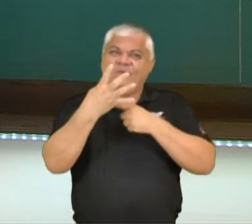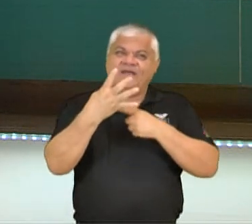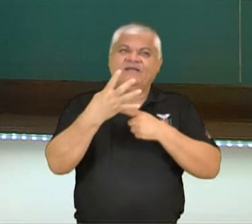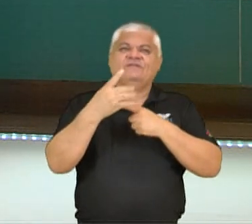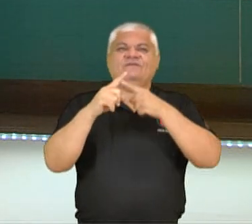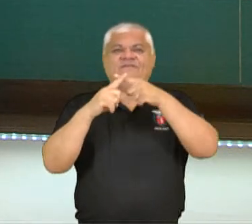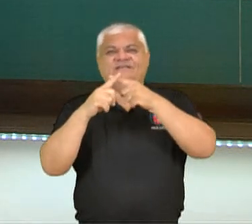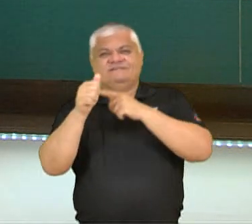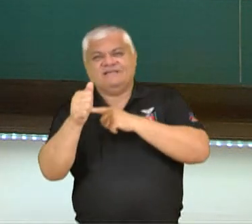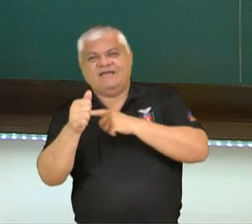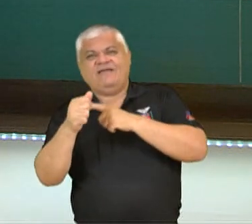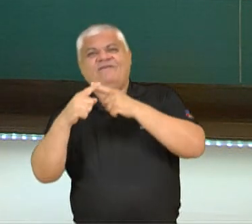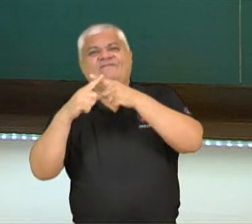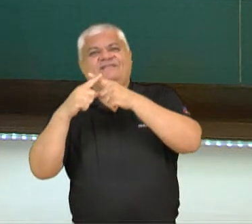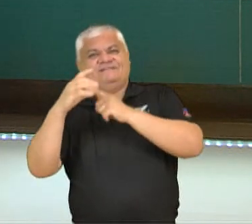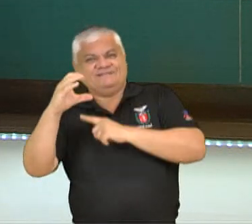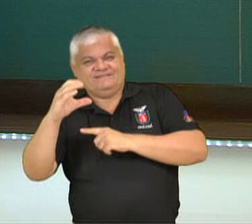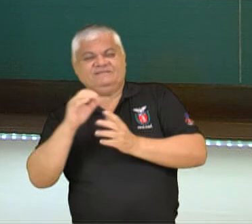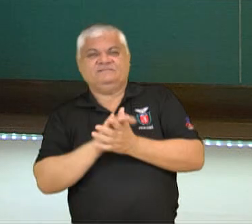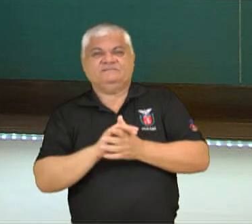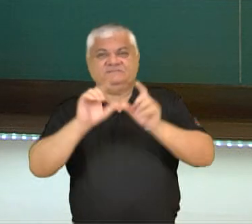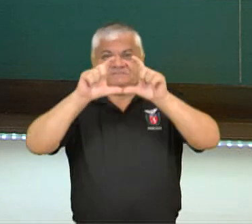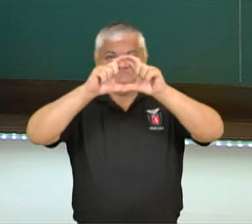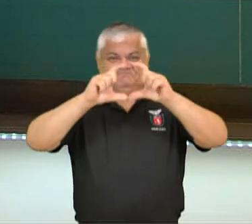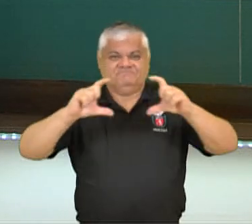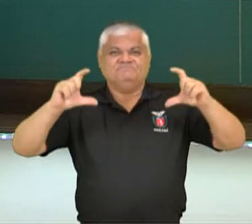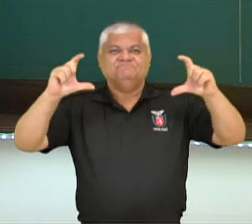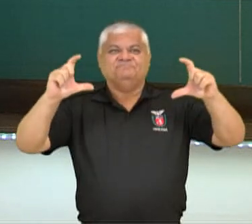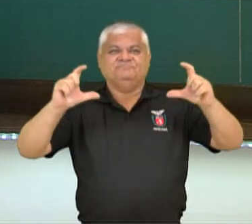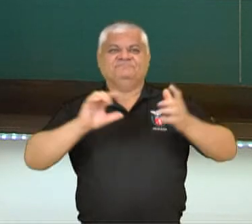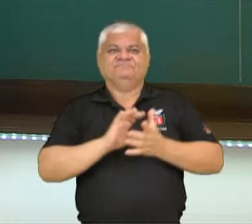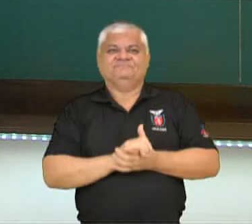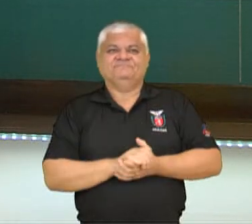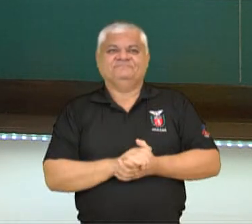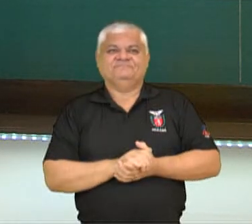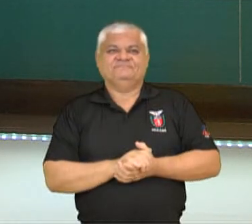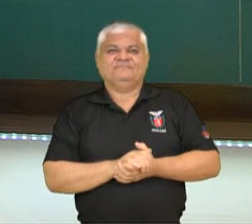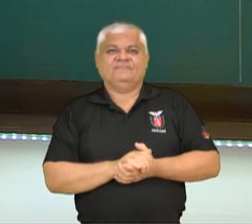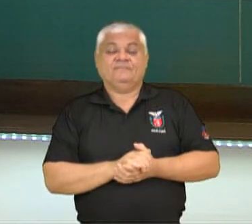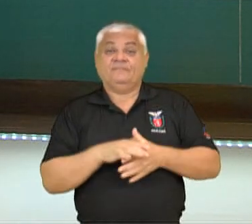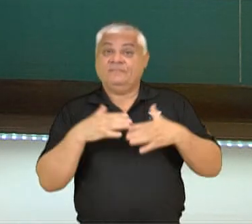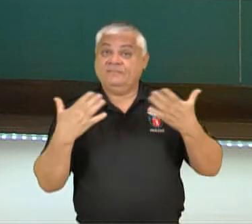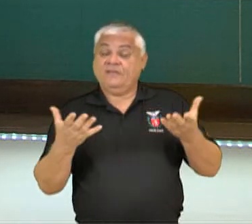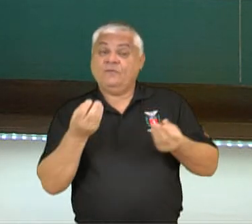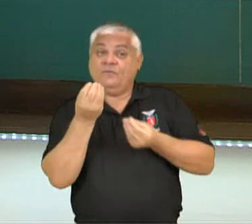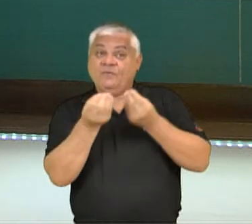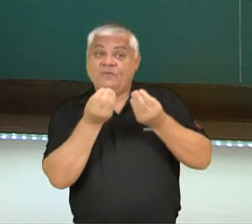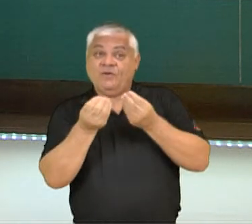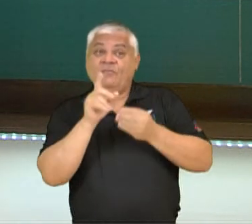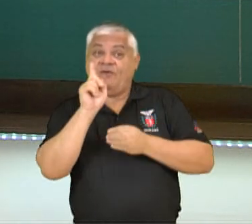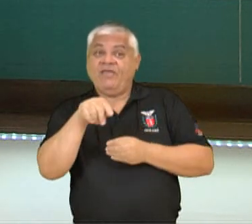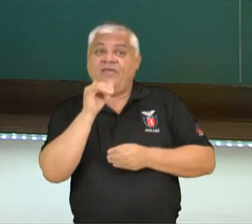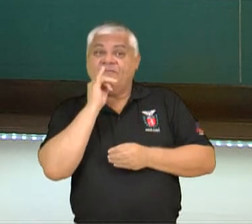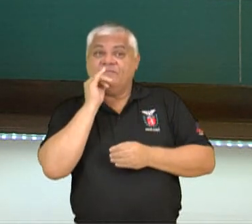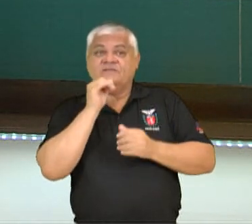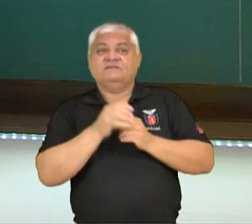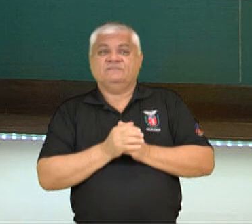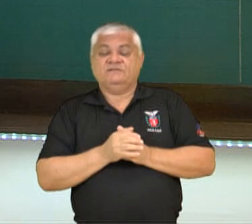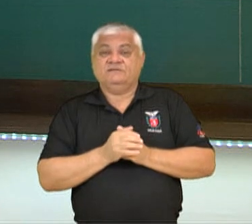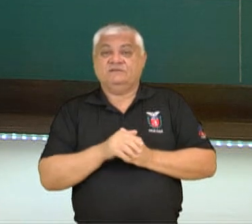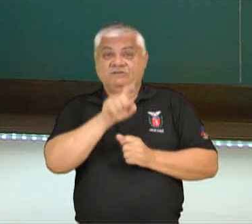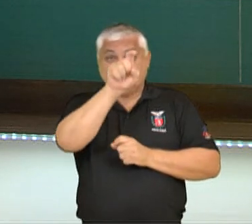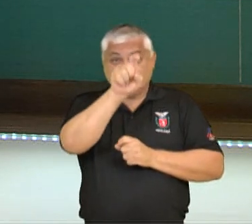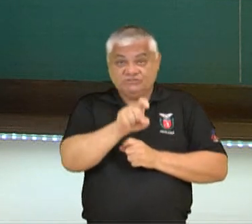nós conseguimos aqui representar o par ordenado algebricamente. O par ordenado do vértice nada mais é do que o